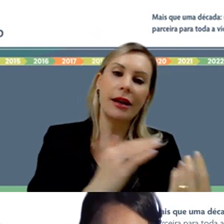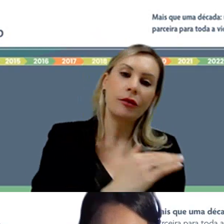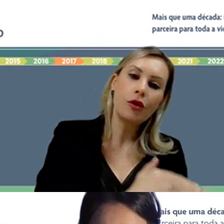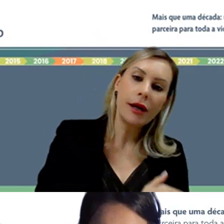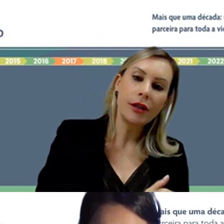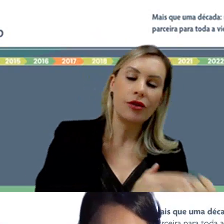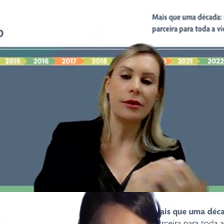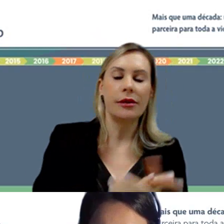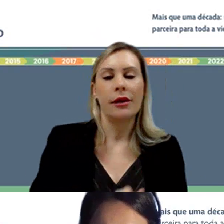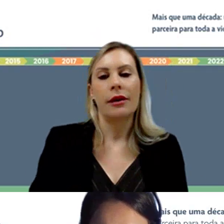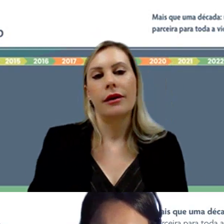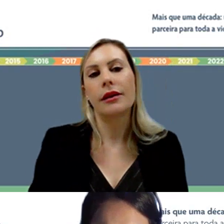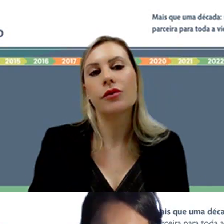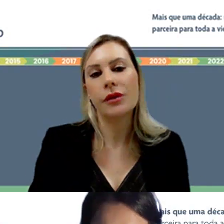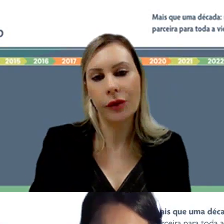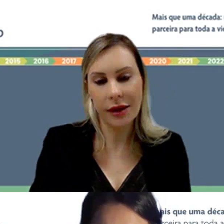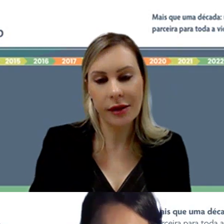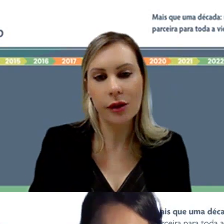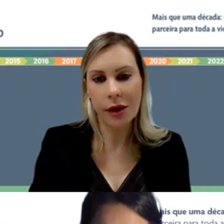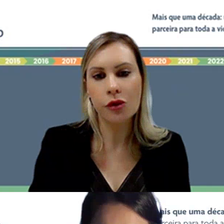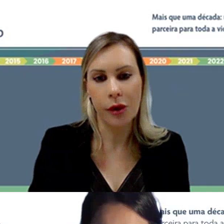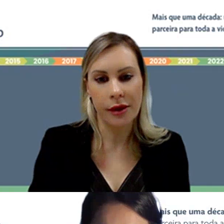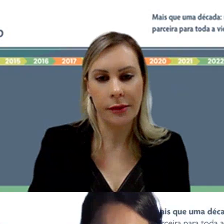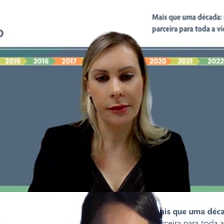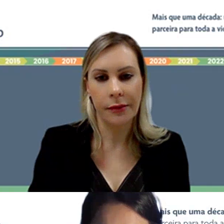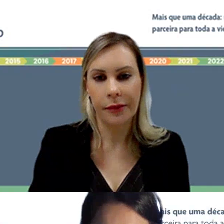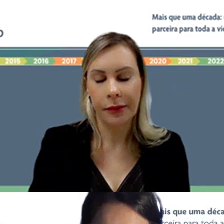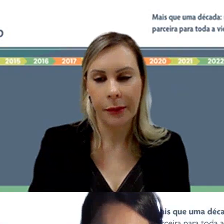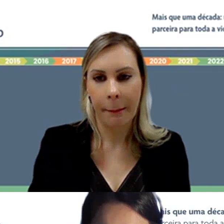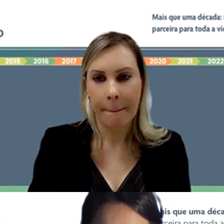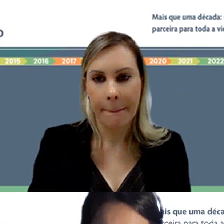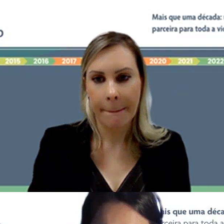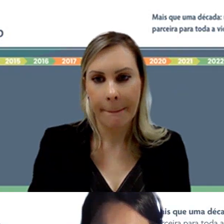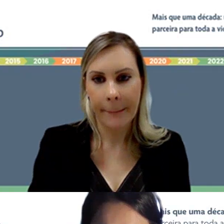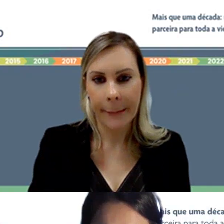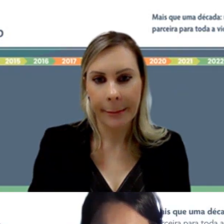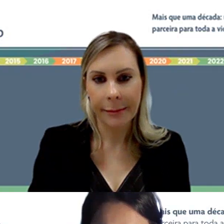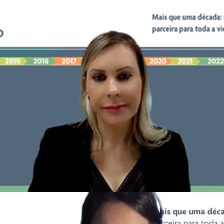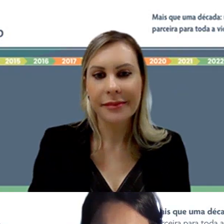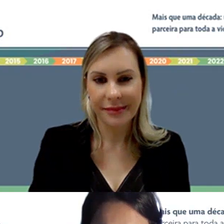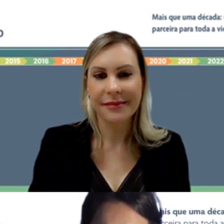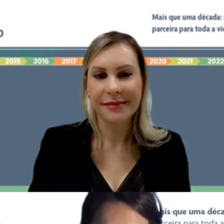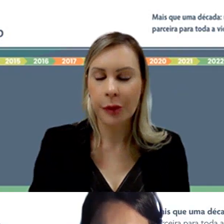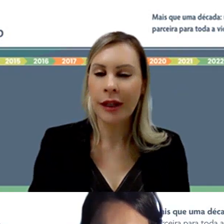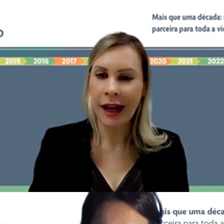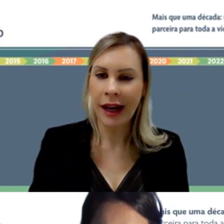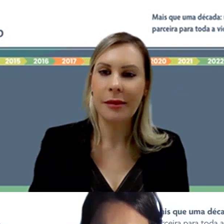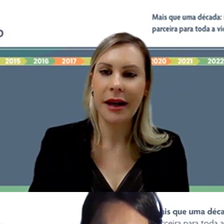caso, você entrou antes. Então, são nessas situações. Está ok, obrigado. Por nada,